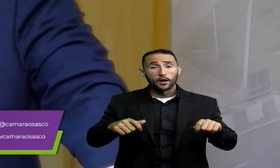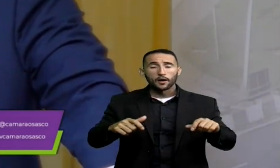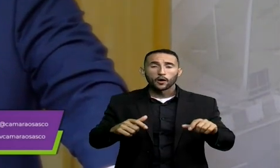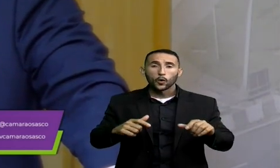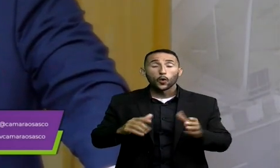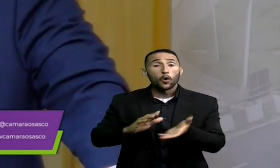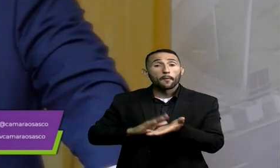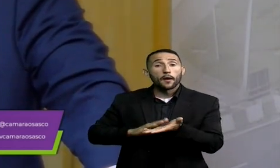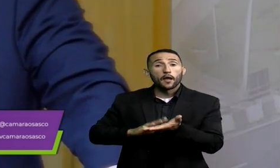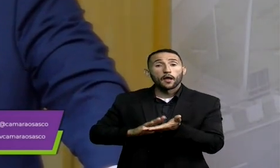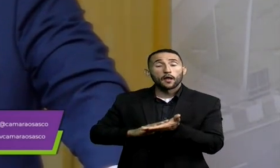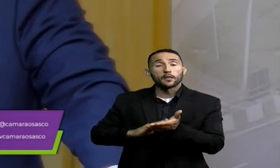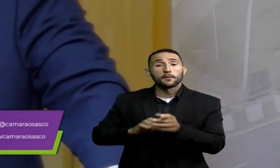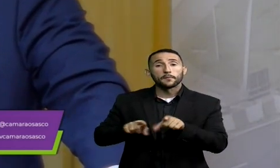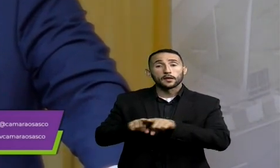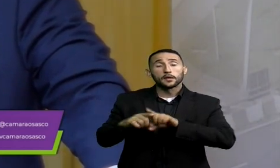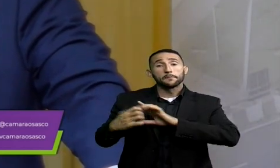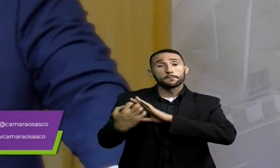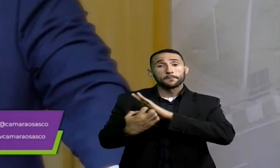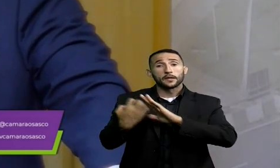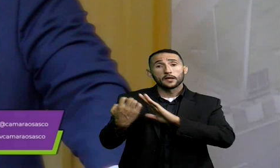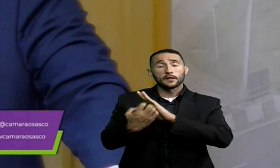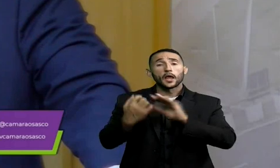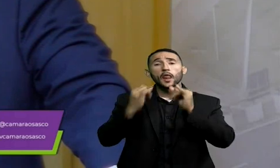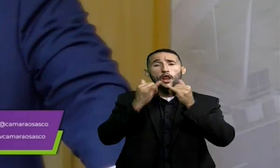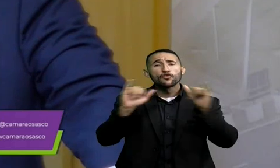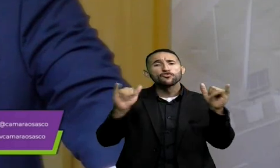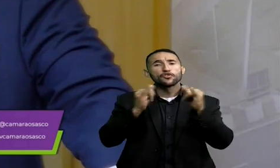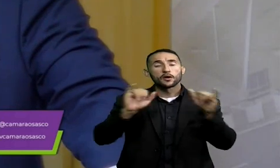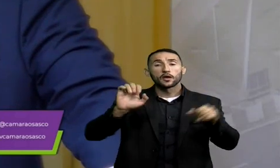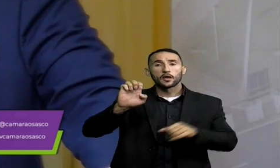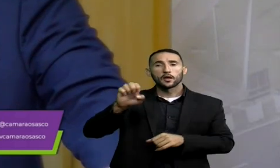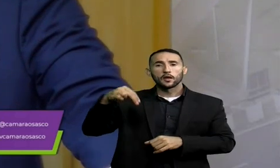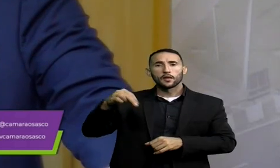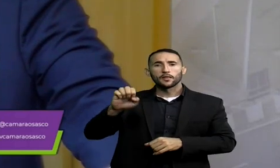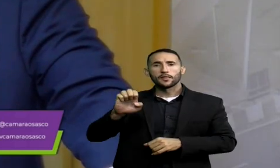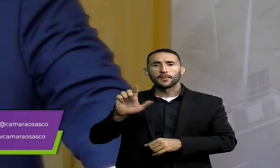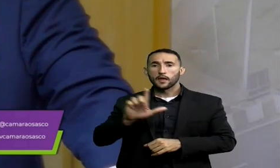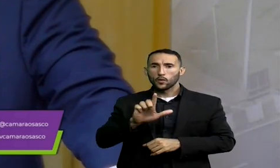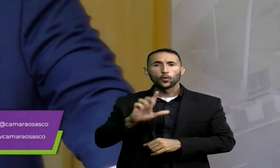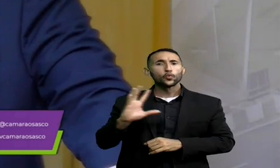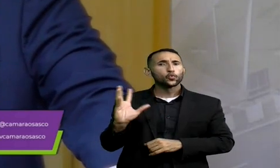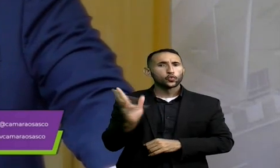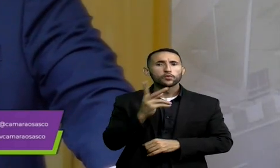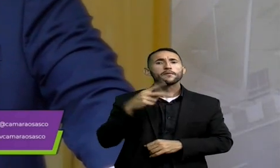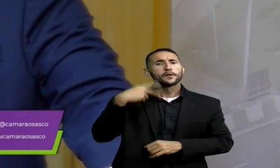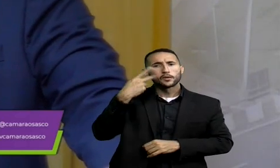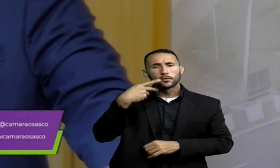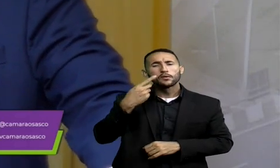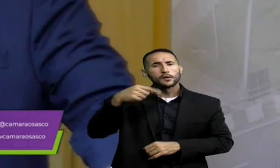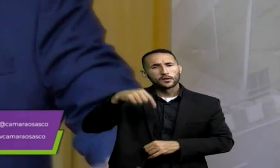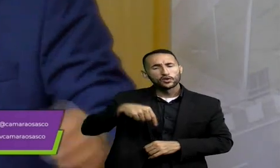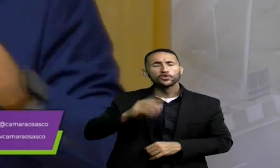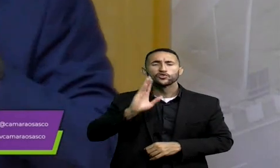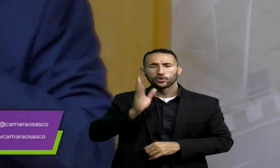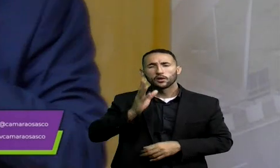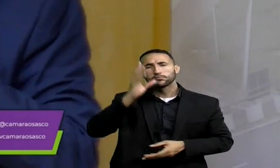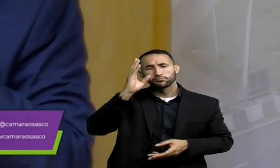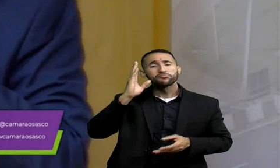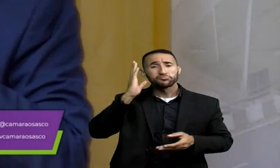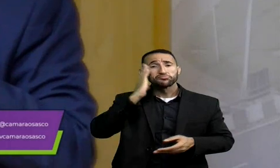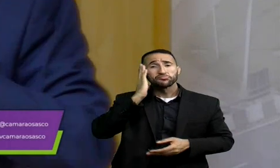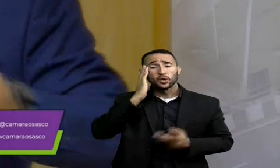inel é é visto por vários pares aqui vereadores vários moradores da nossa